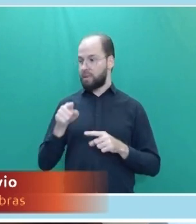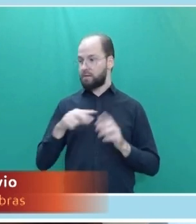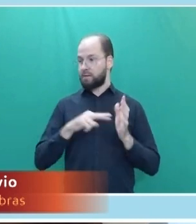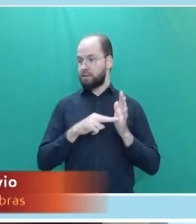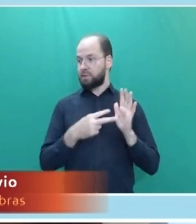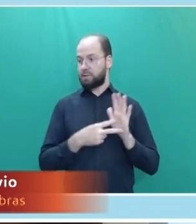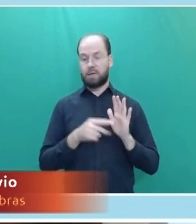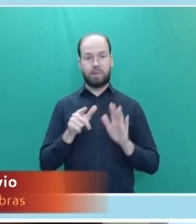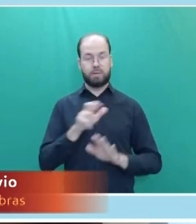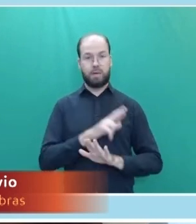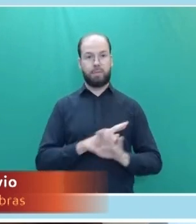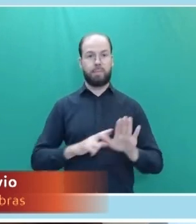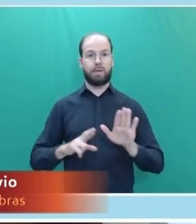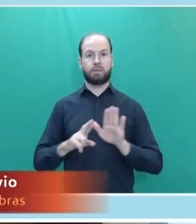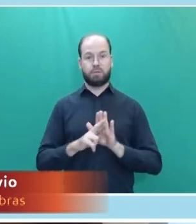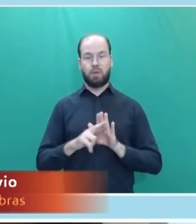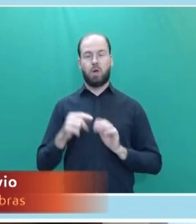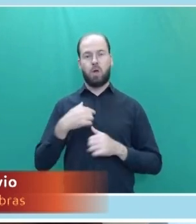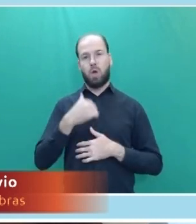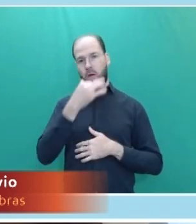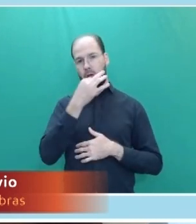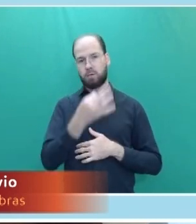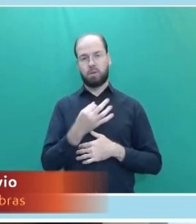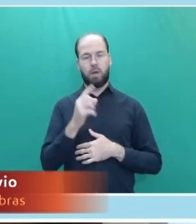essa representatividade, eu acho que ela é para